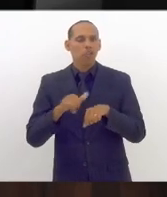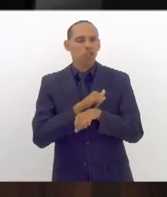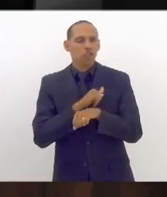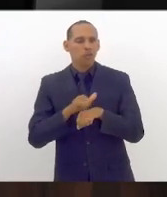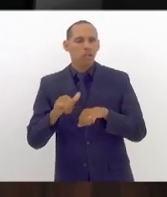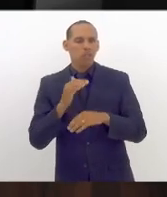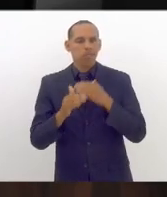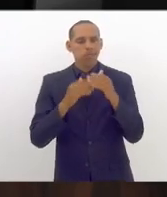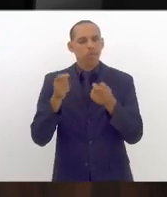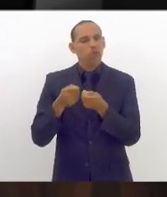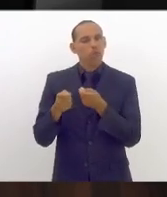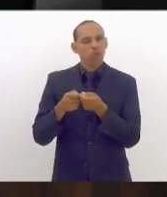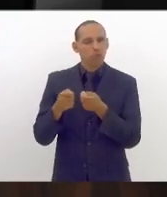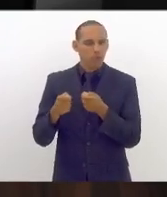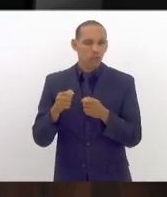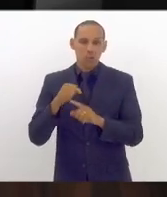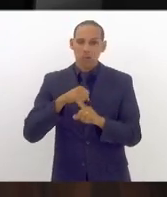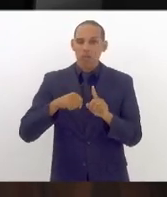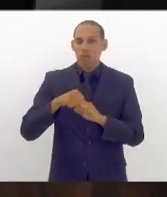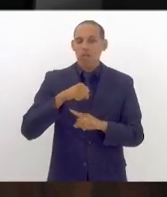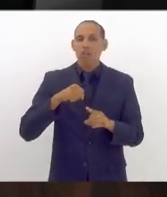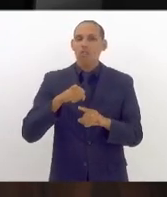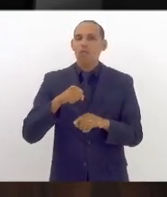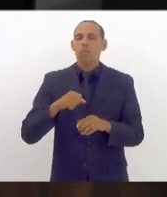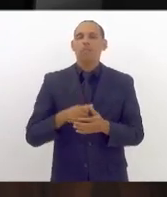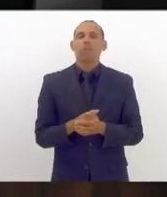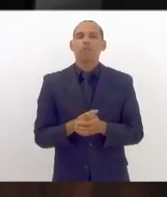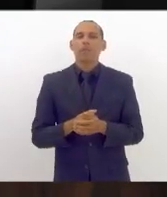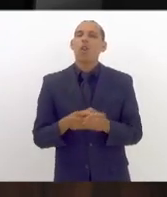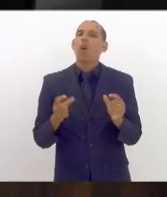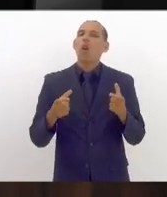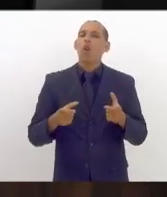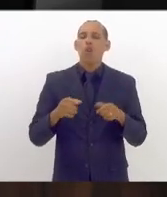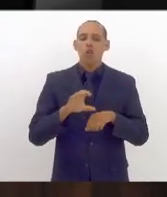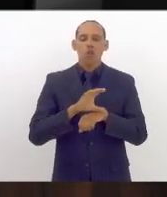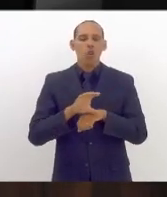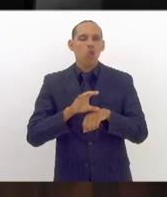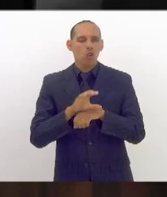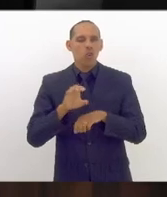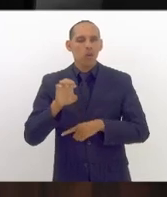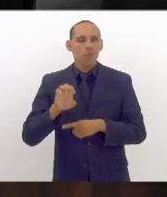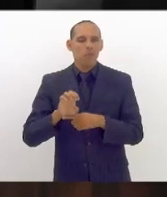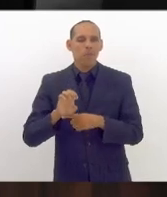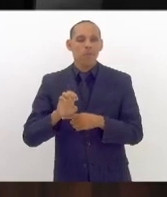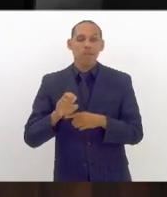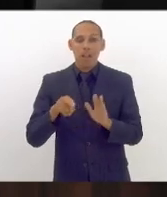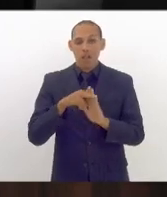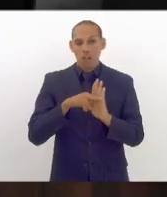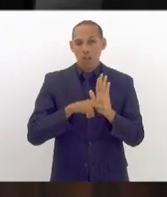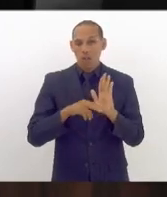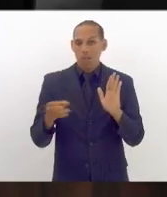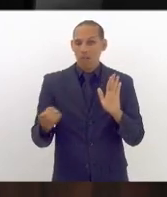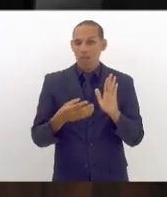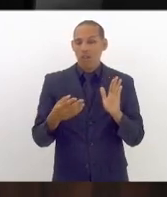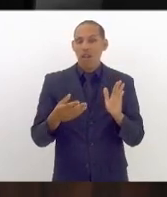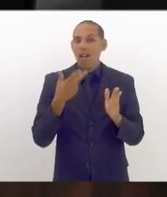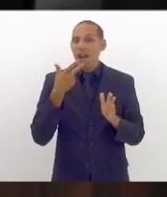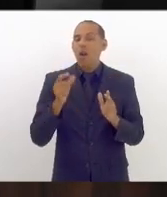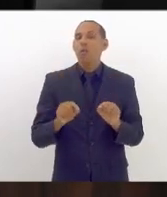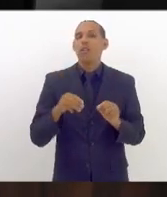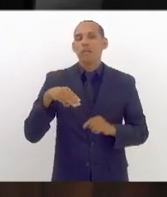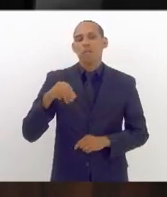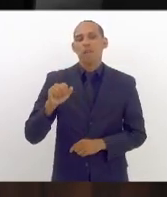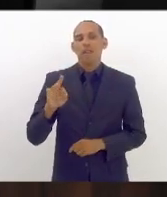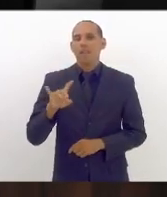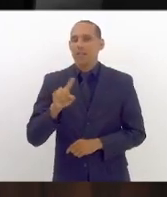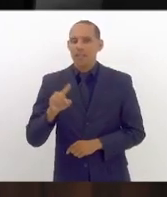econômico social na construção Estadual na constituição estadual essa nova Norma determina que a matriz deverá servir de